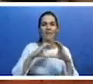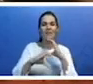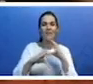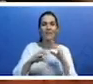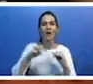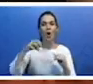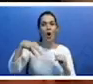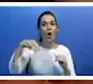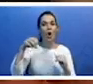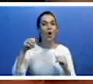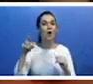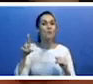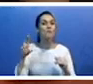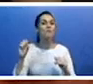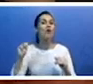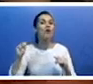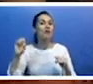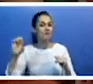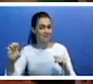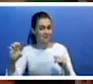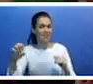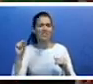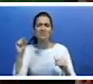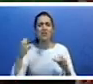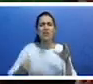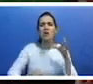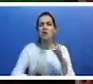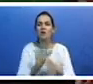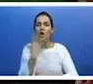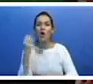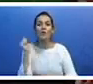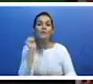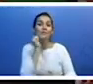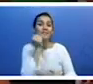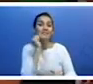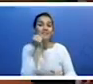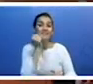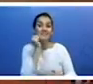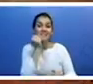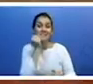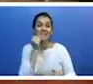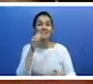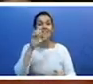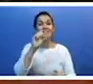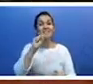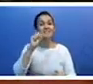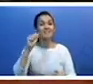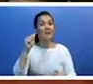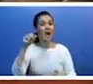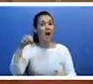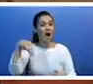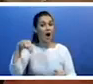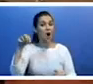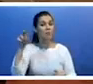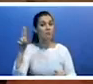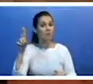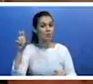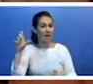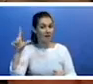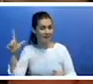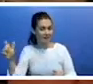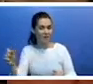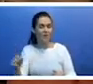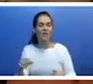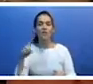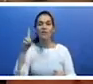chamado Código Morse. Quem o criou foi um cientista, Samuel Morse. E isso ocorreu